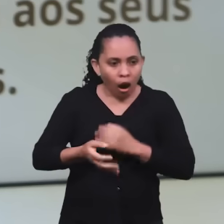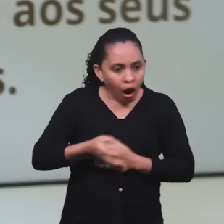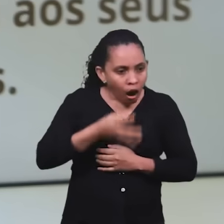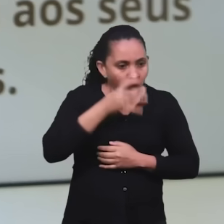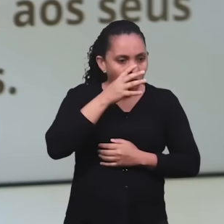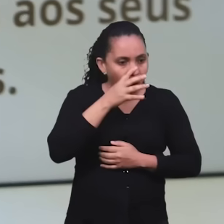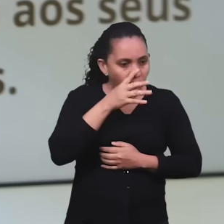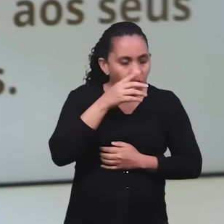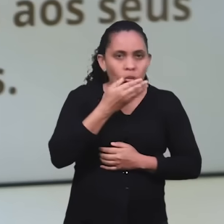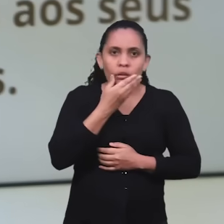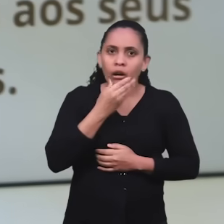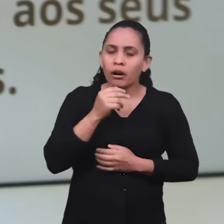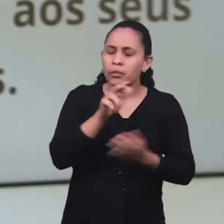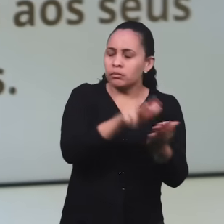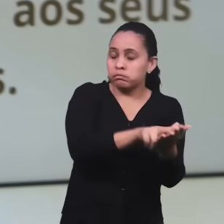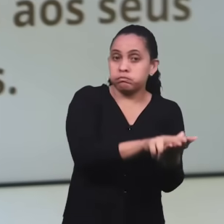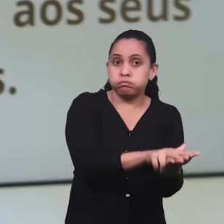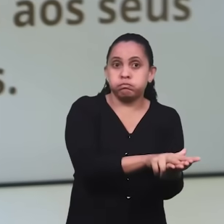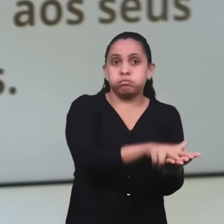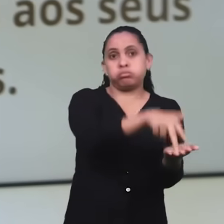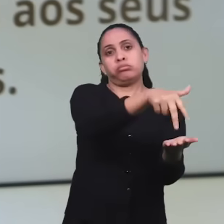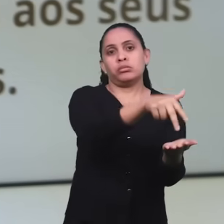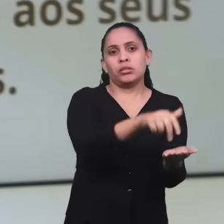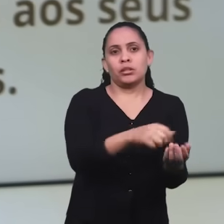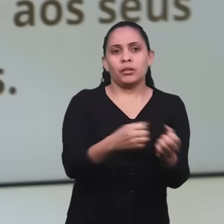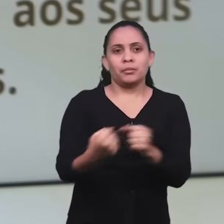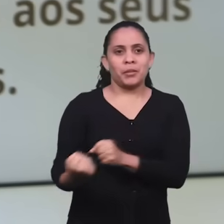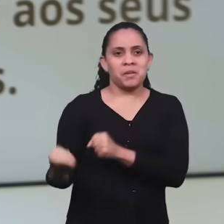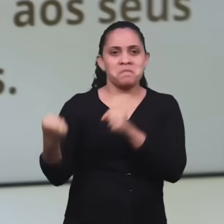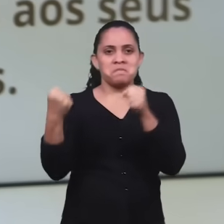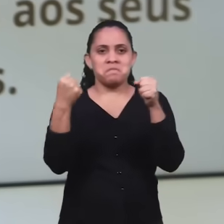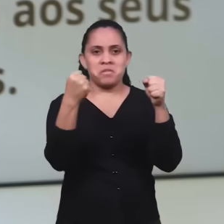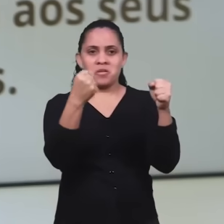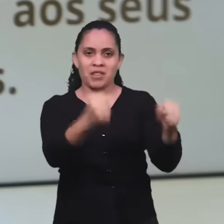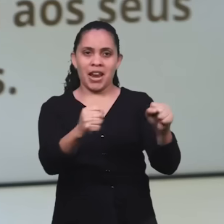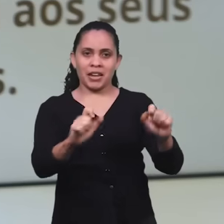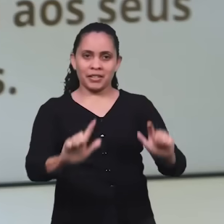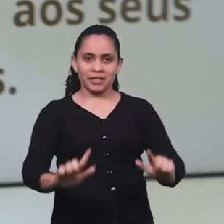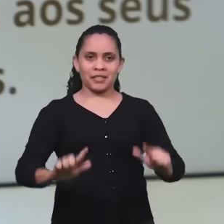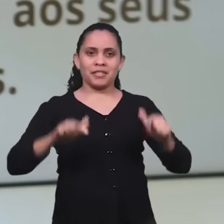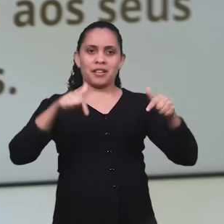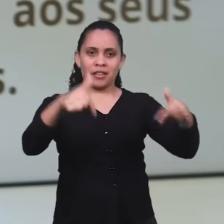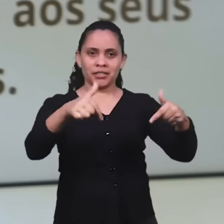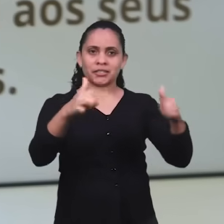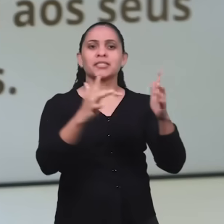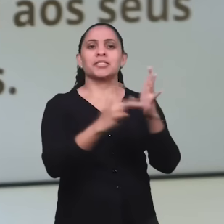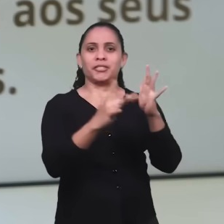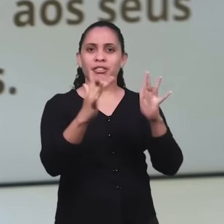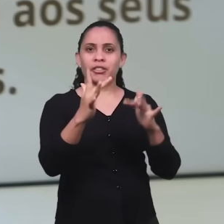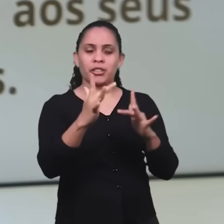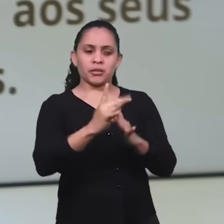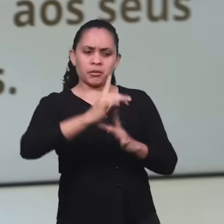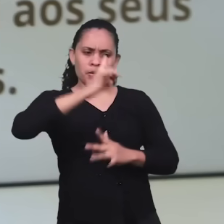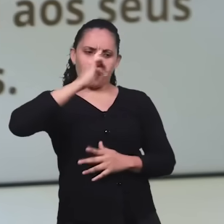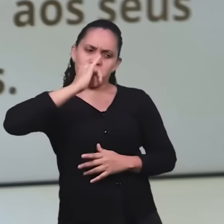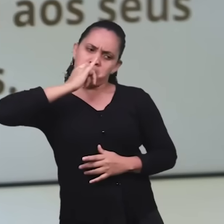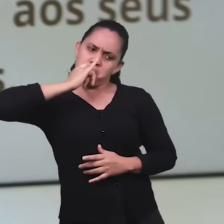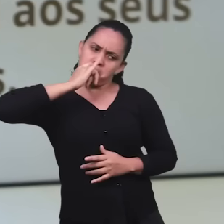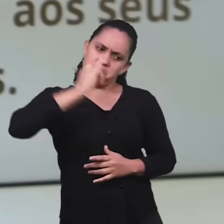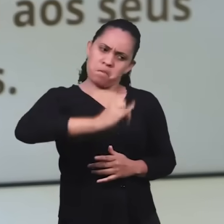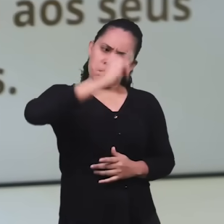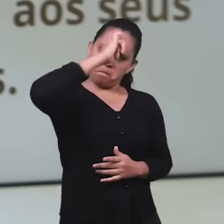mas o rapaz ressuscitou pelo poder da palavra do Senhor Jesus. Nada,